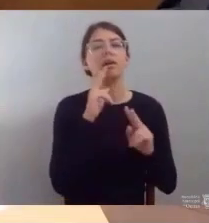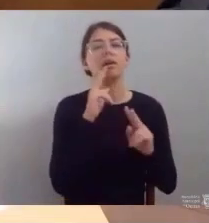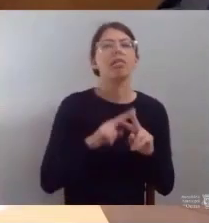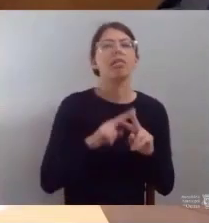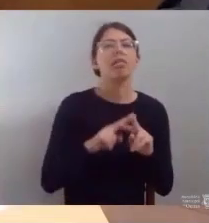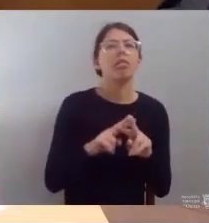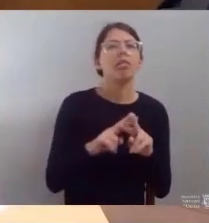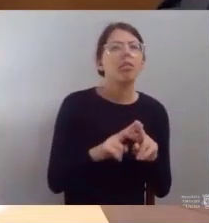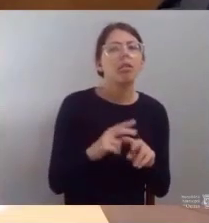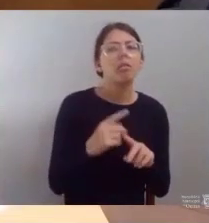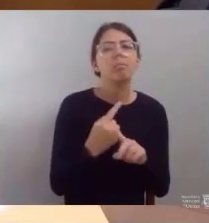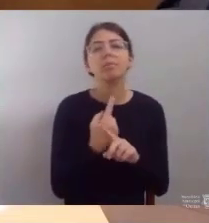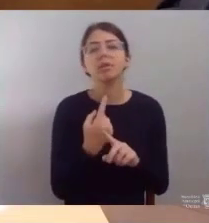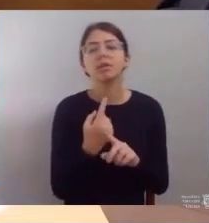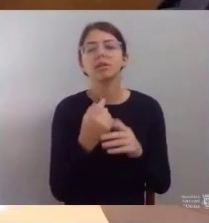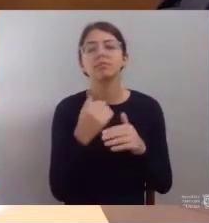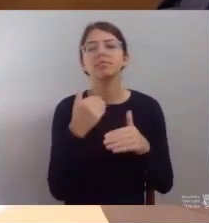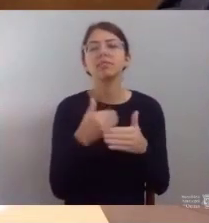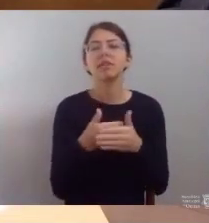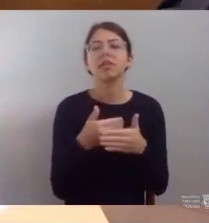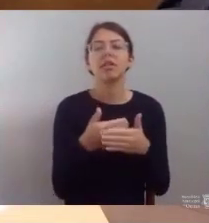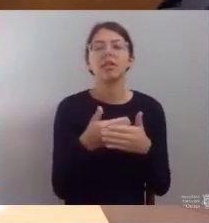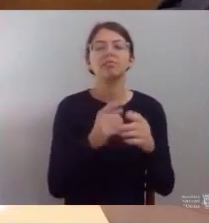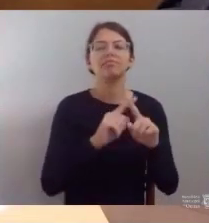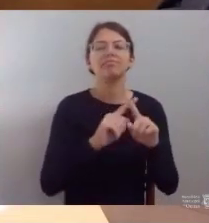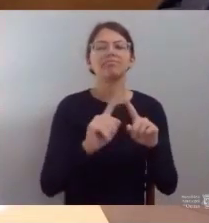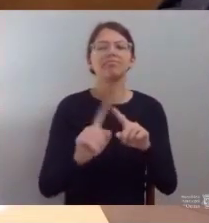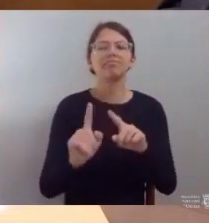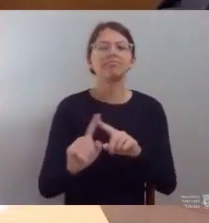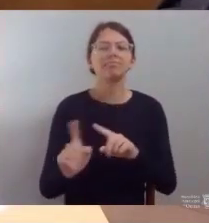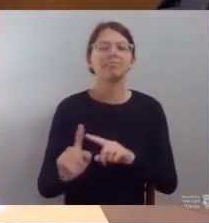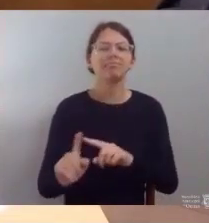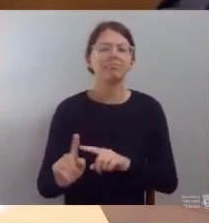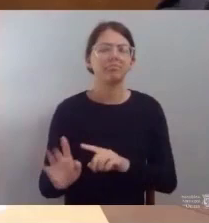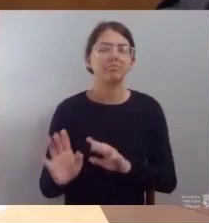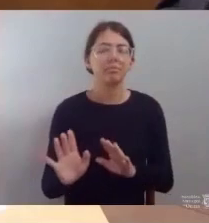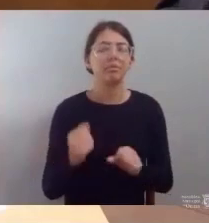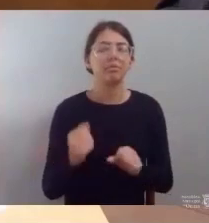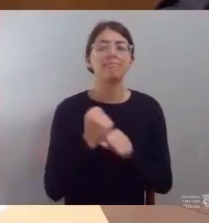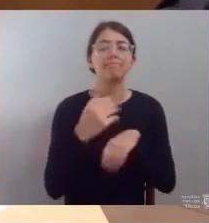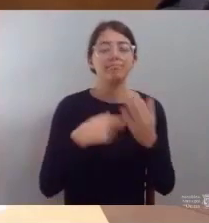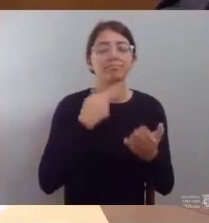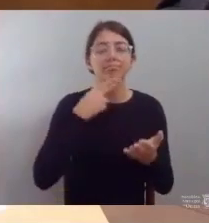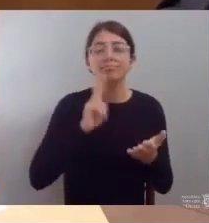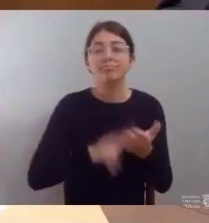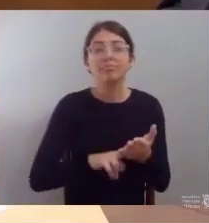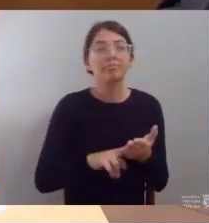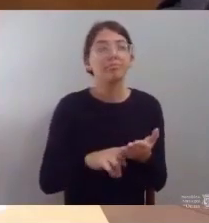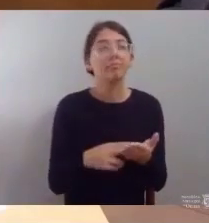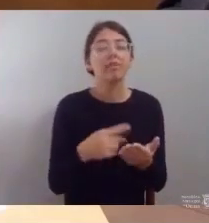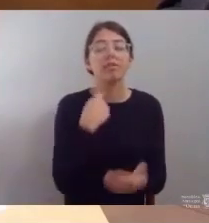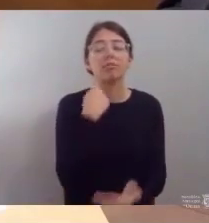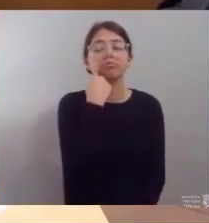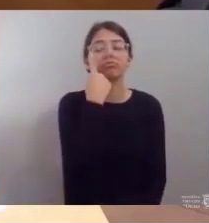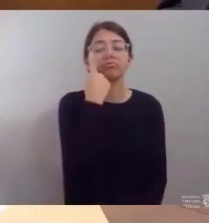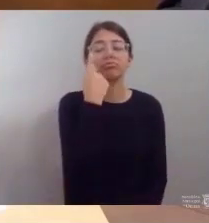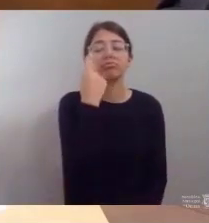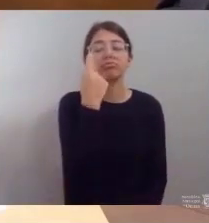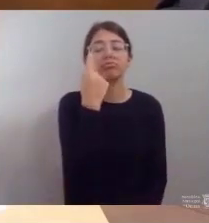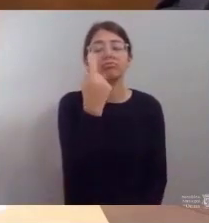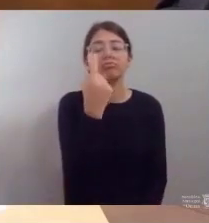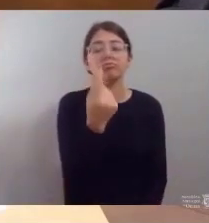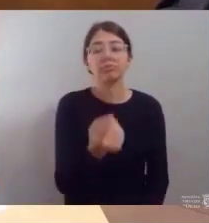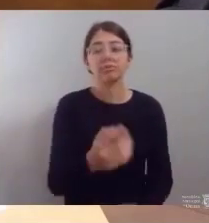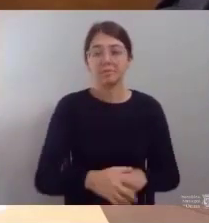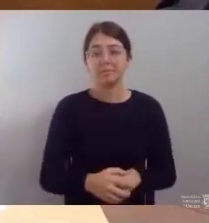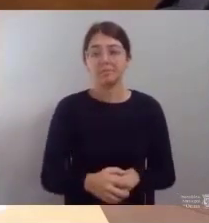etapas que as enunciam, mas que tardam em se concretizar na realidade. Nesse sentido, não